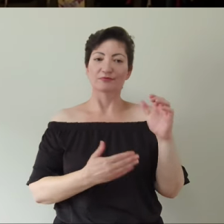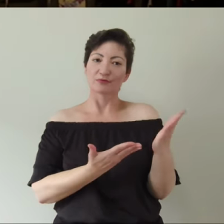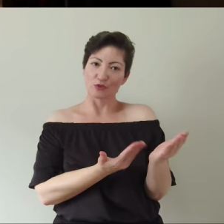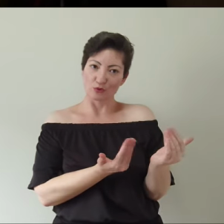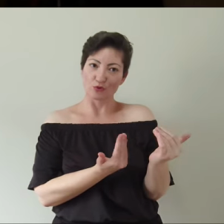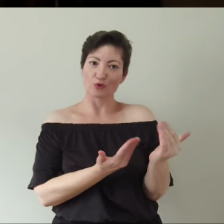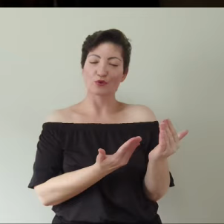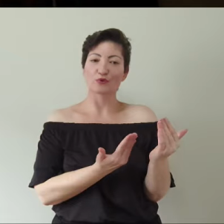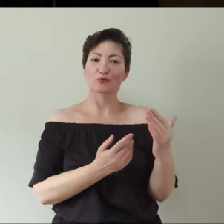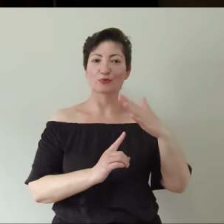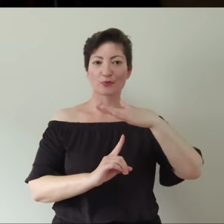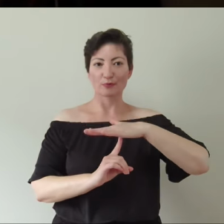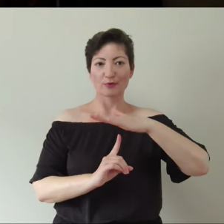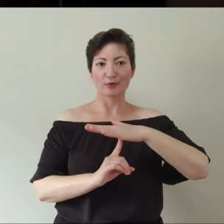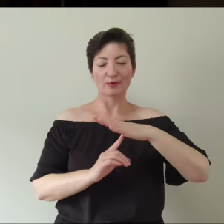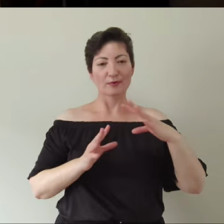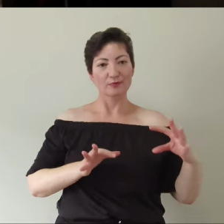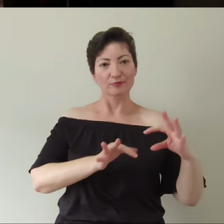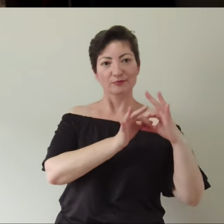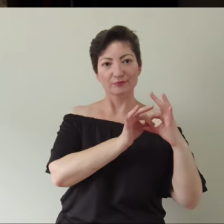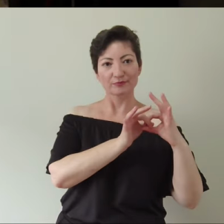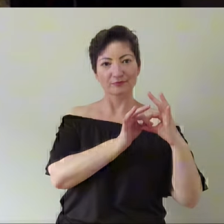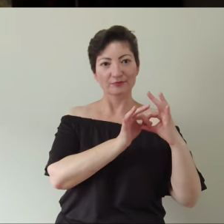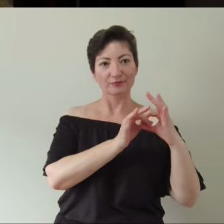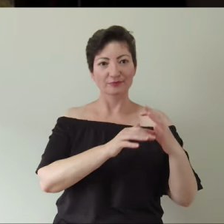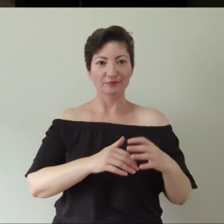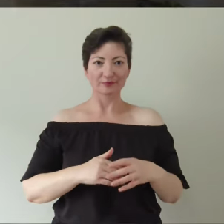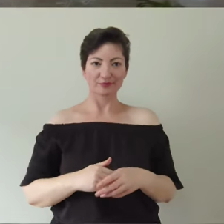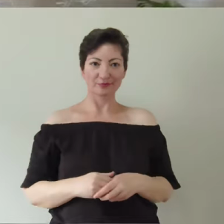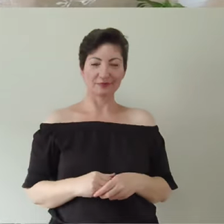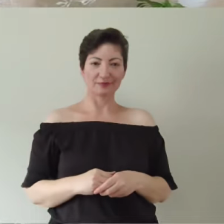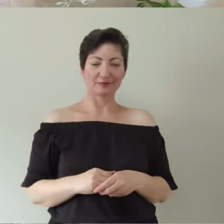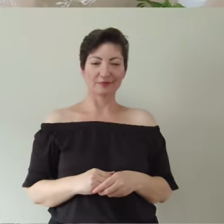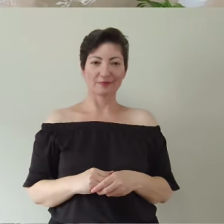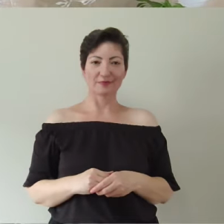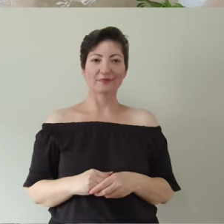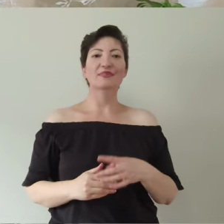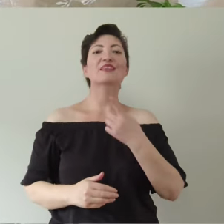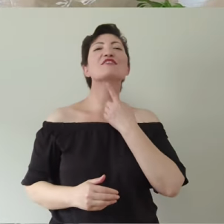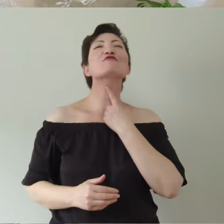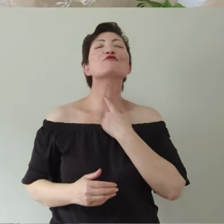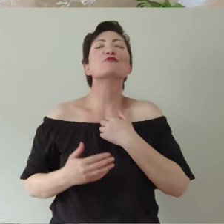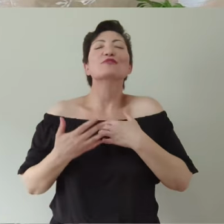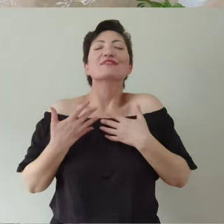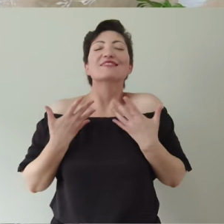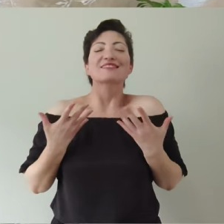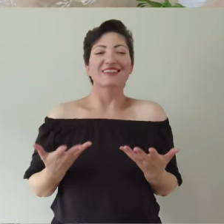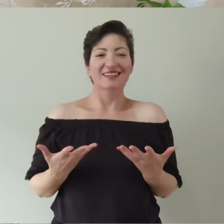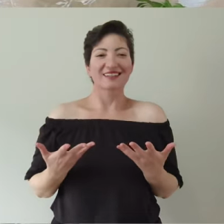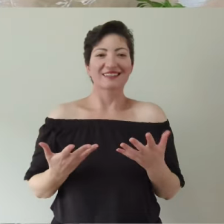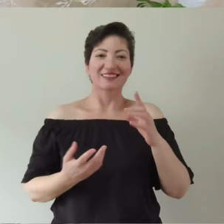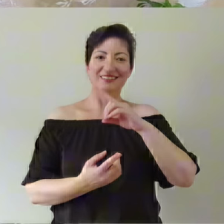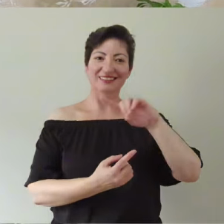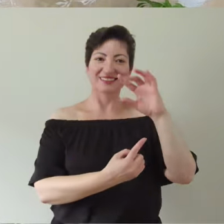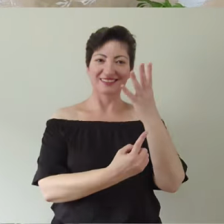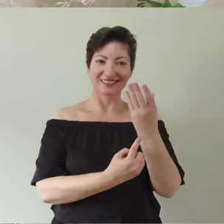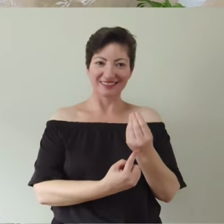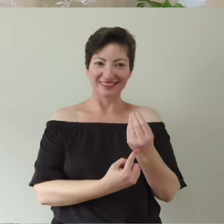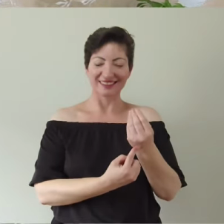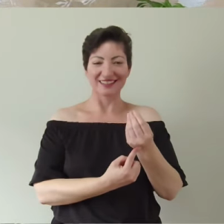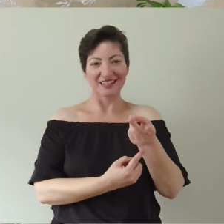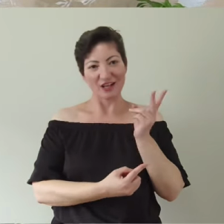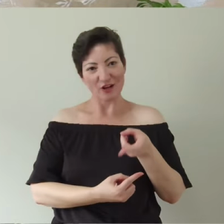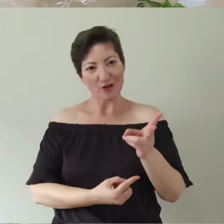Paraná, de qual fazemos parte. Eu desejo para o Dia de Arte que ele